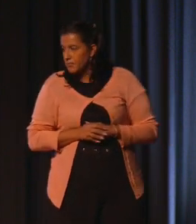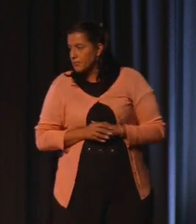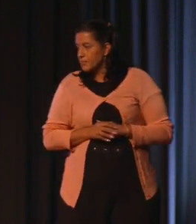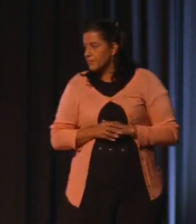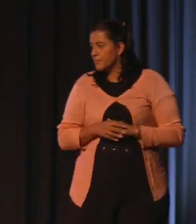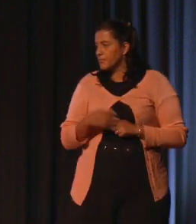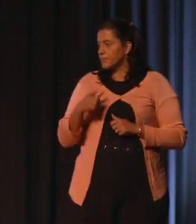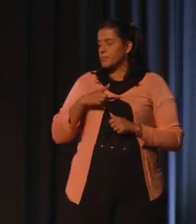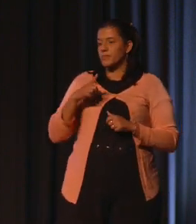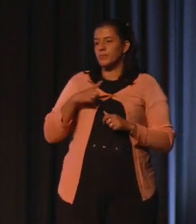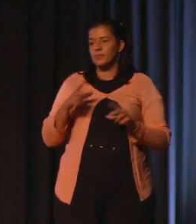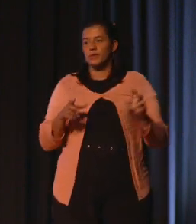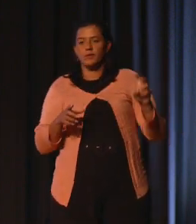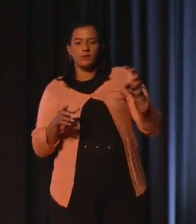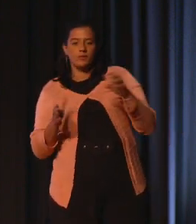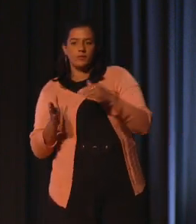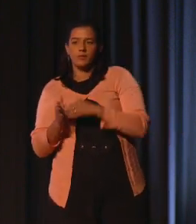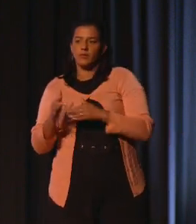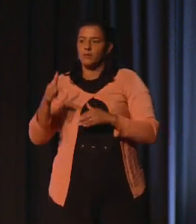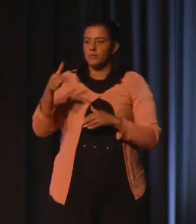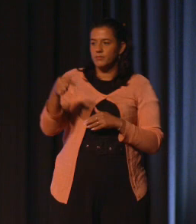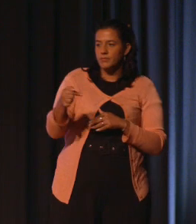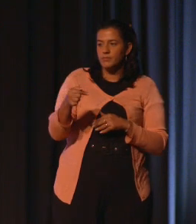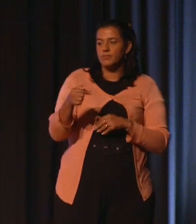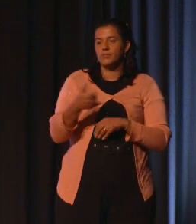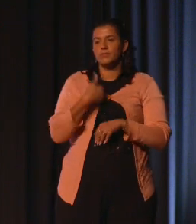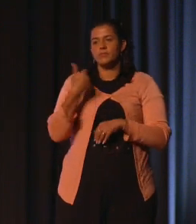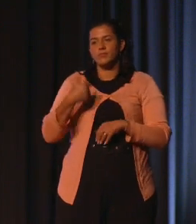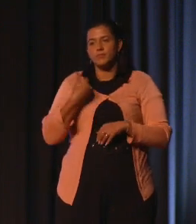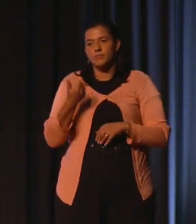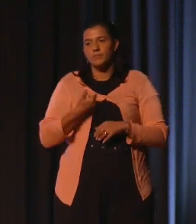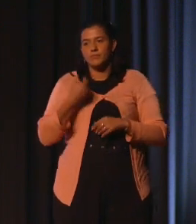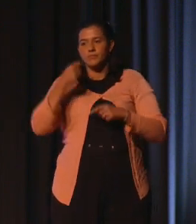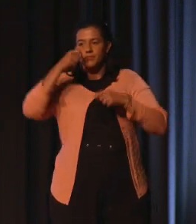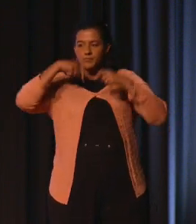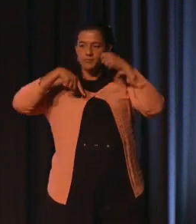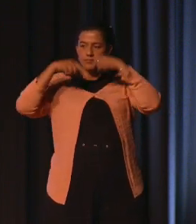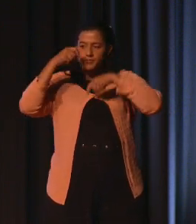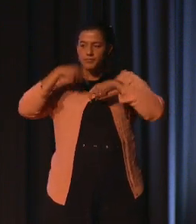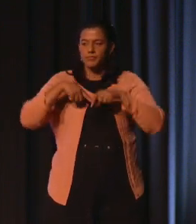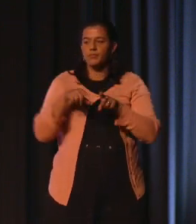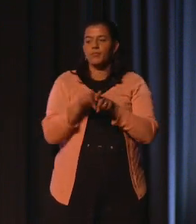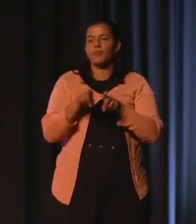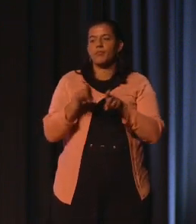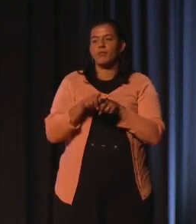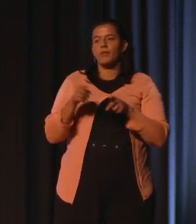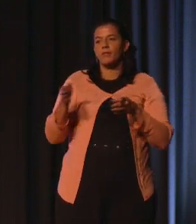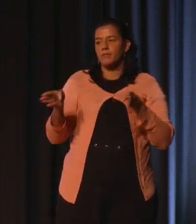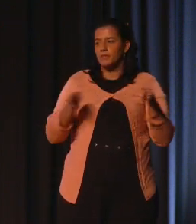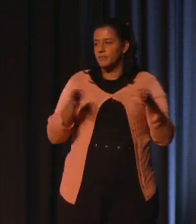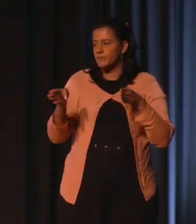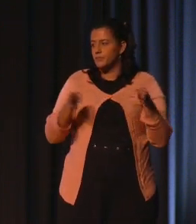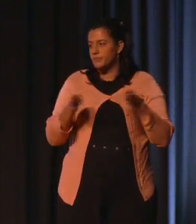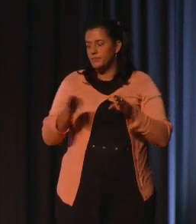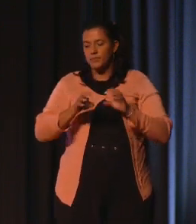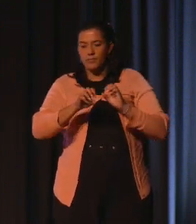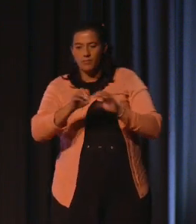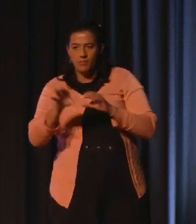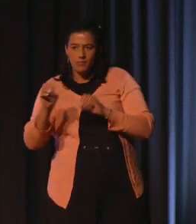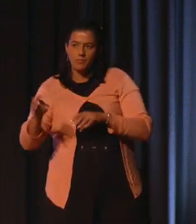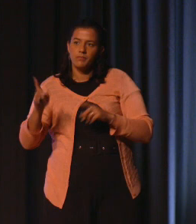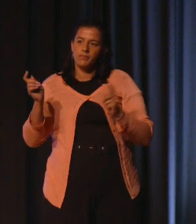Dos 5 aos 7 anos é a fase que está caindo os dentinhos. Então, nessa fase, a gente ensina, além